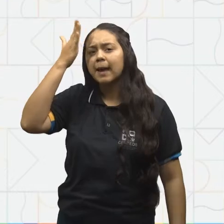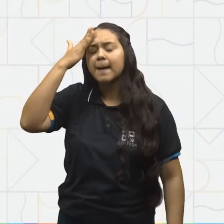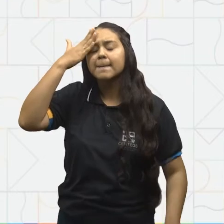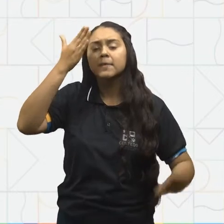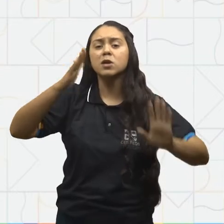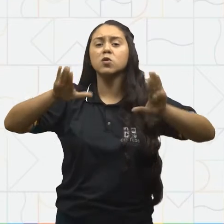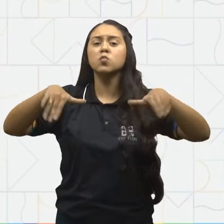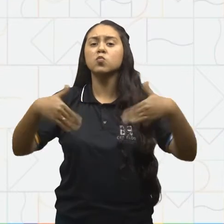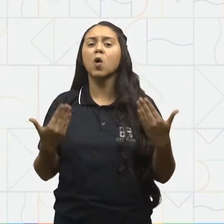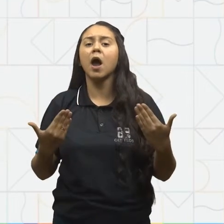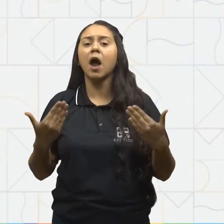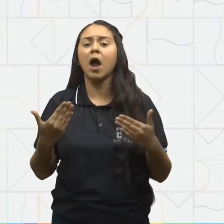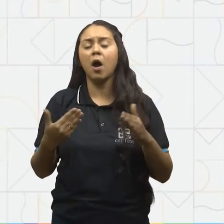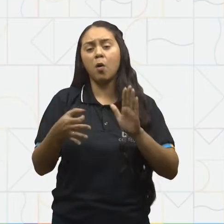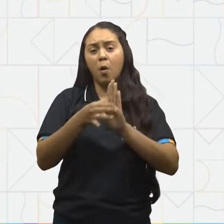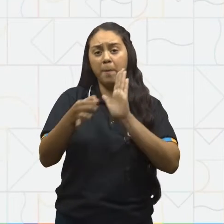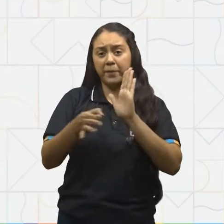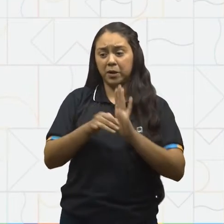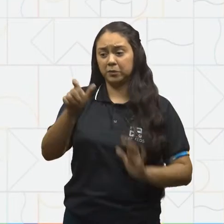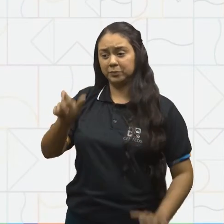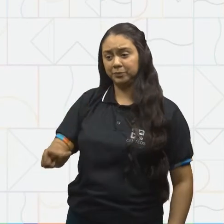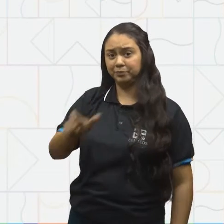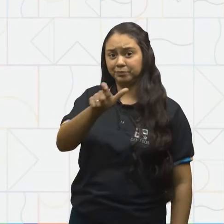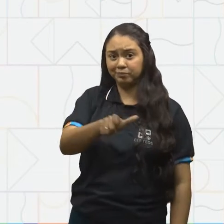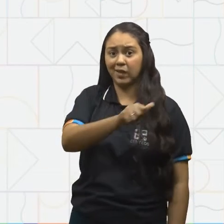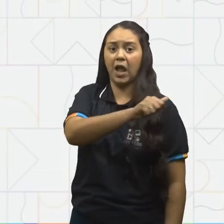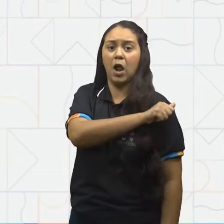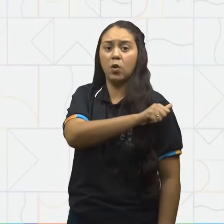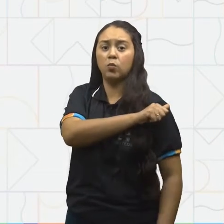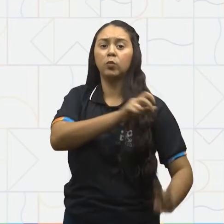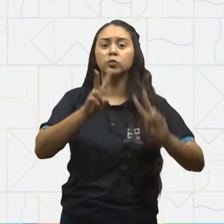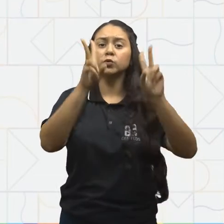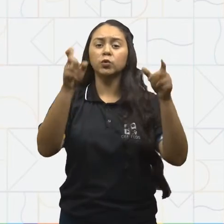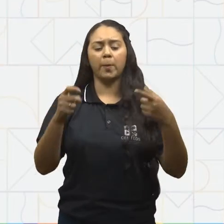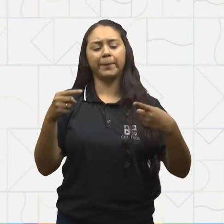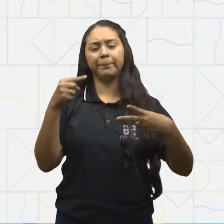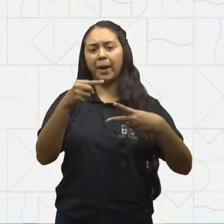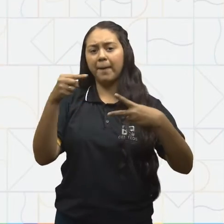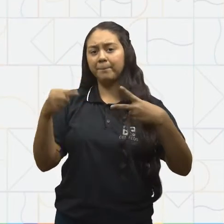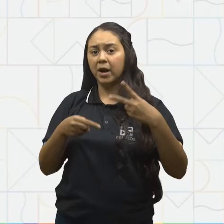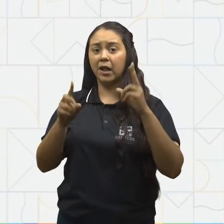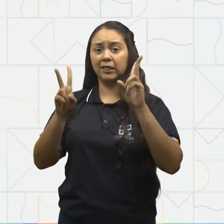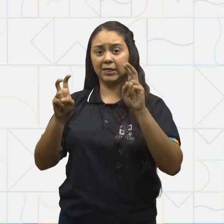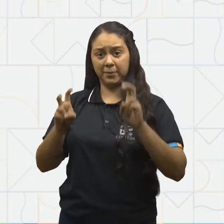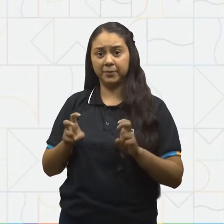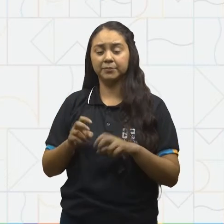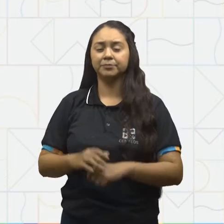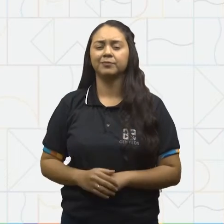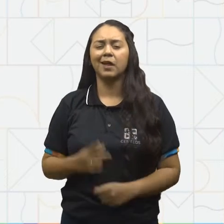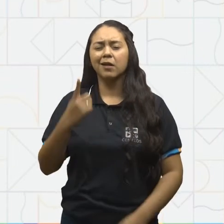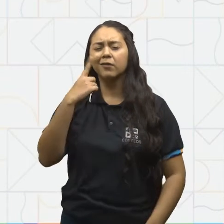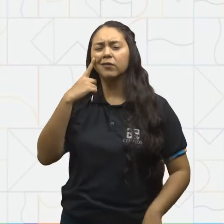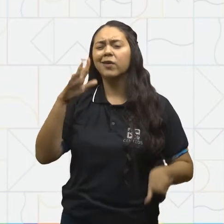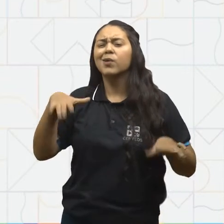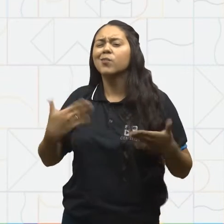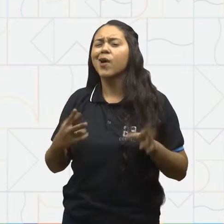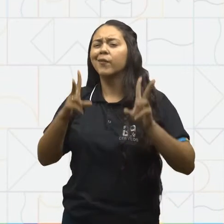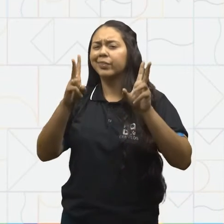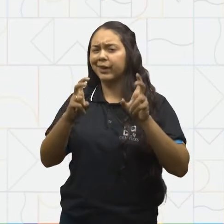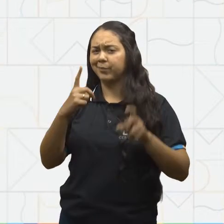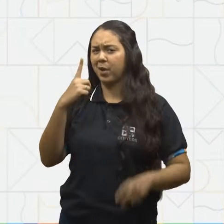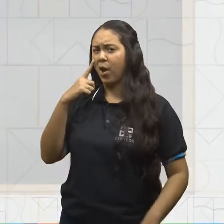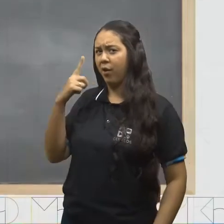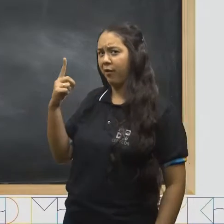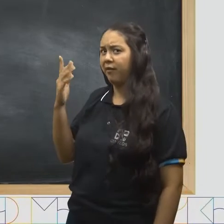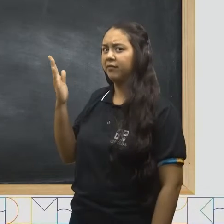saber qual o posicionamento dos alunos sobre dois temas. Veja na próxima tela que temas